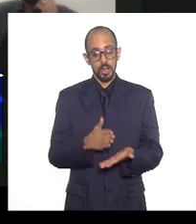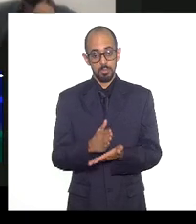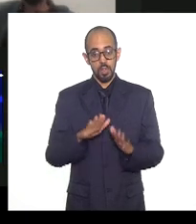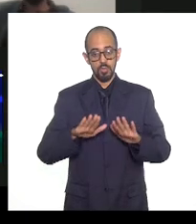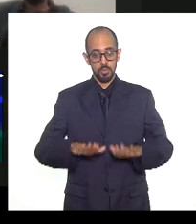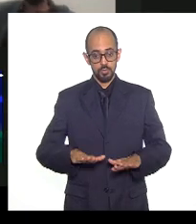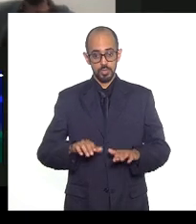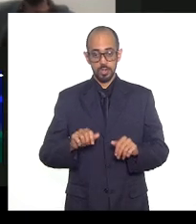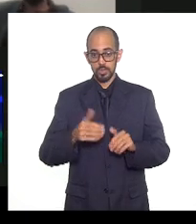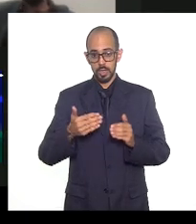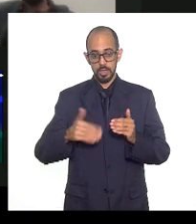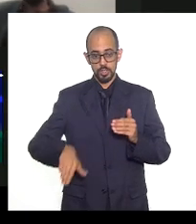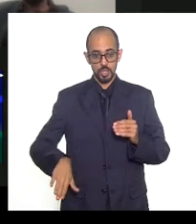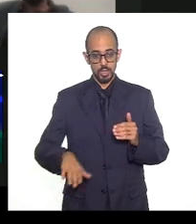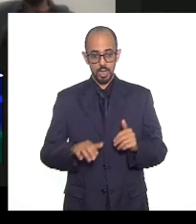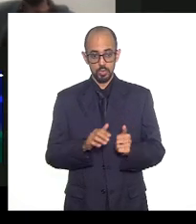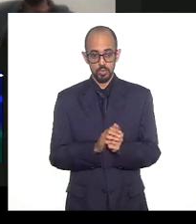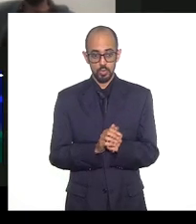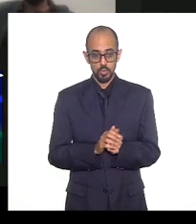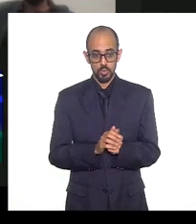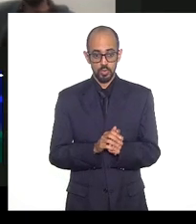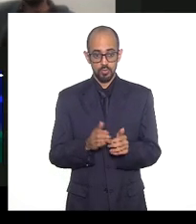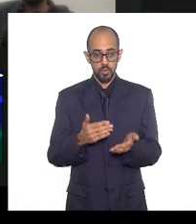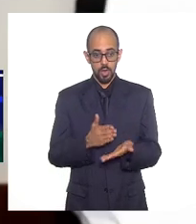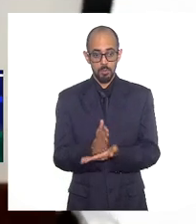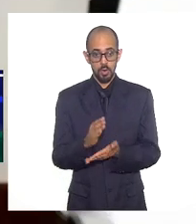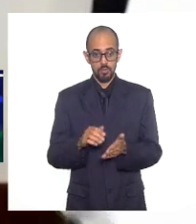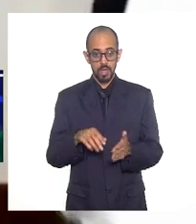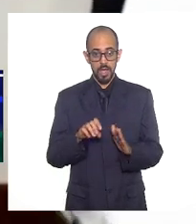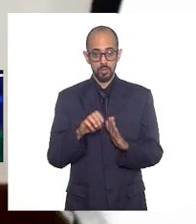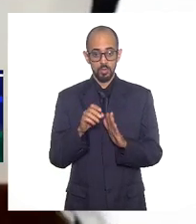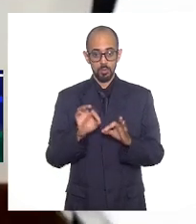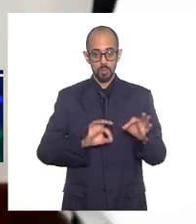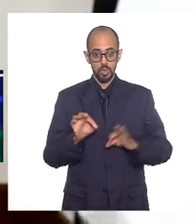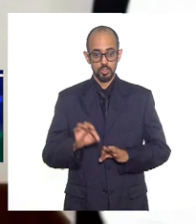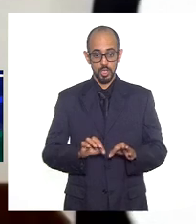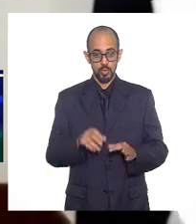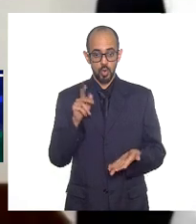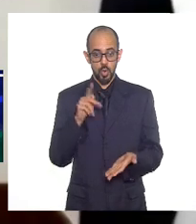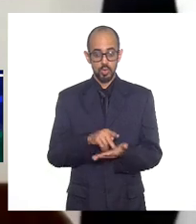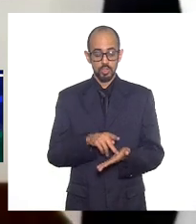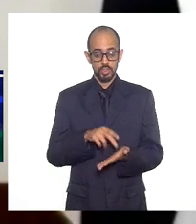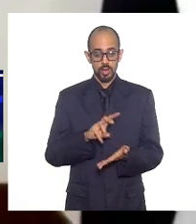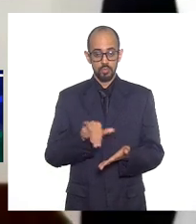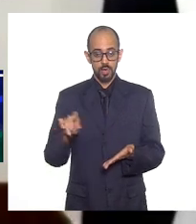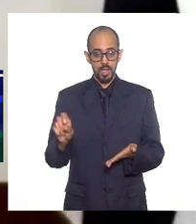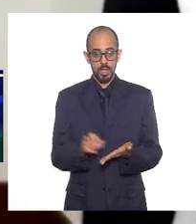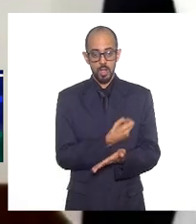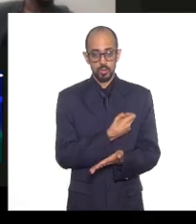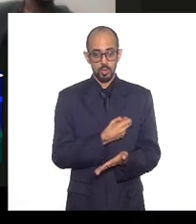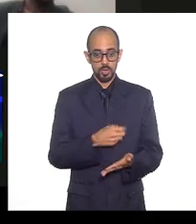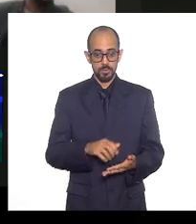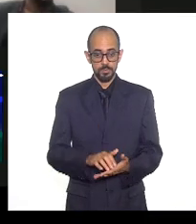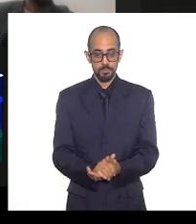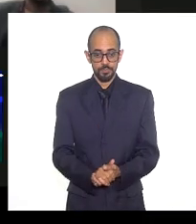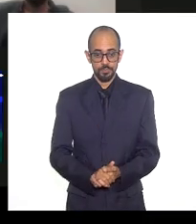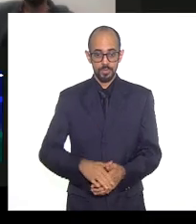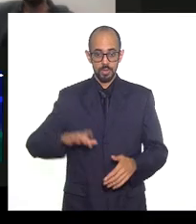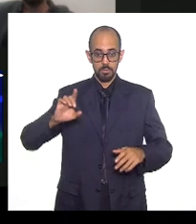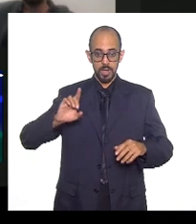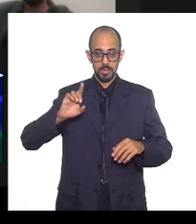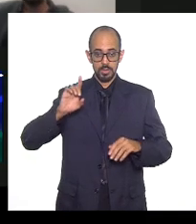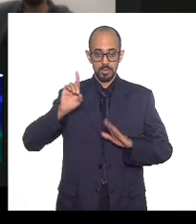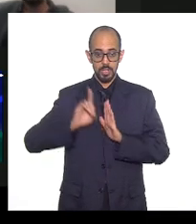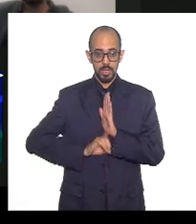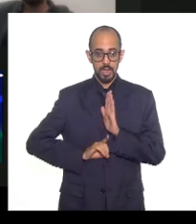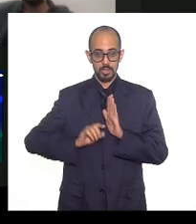estão, rejeitada. Ficou aprovado o projeto original que vai a autógrafo. Para declarar, presidente.